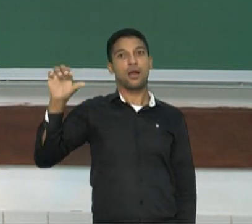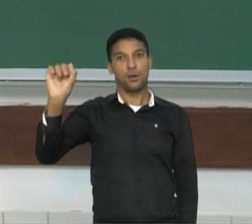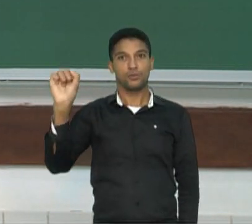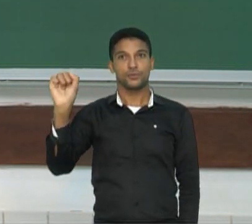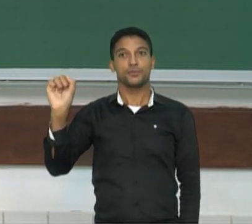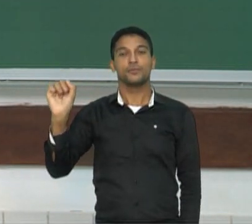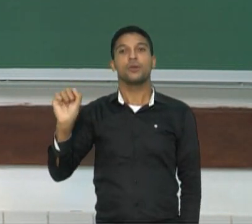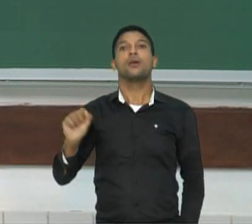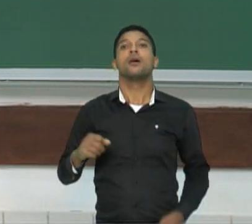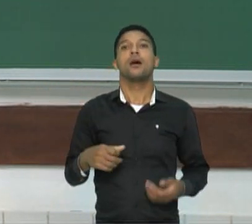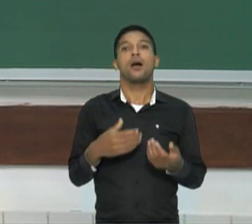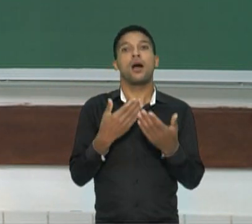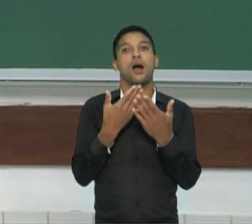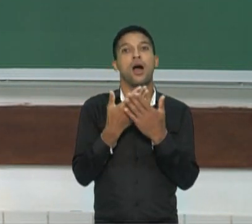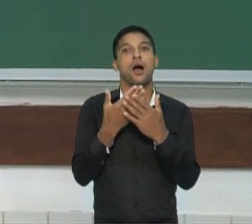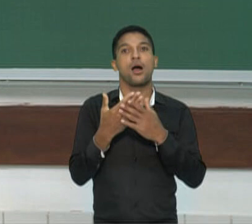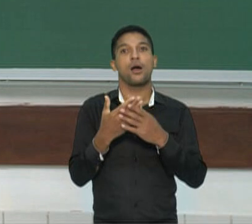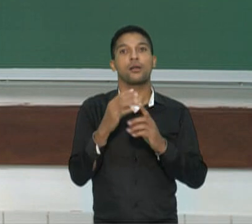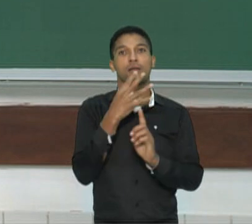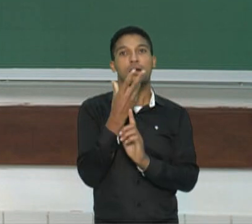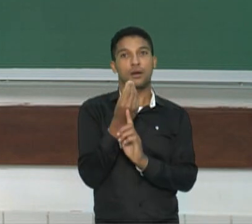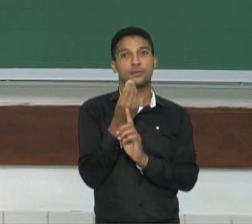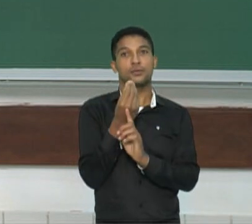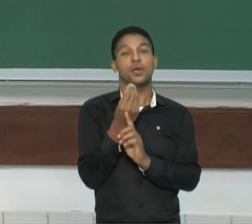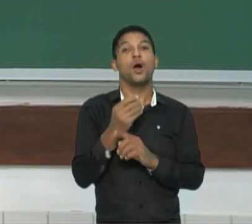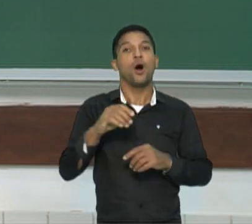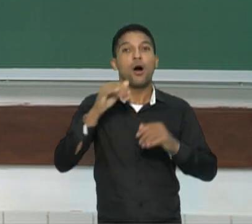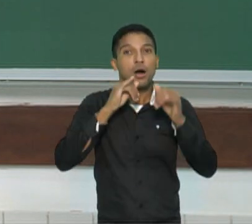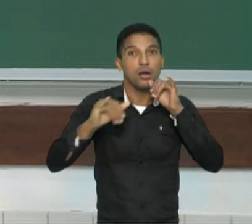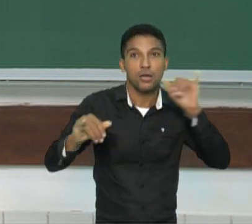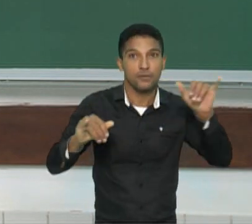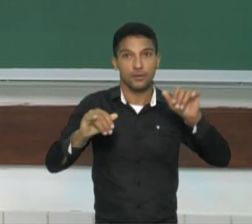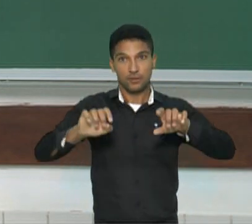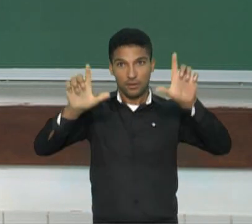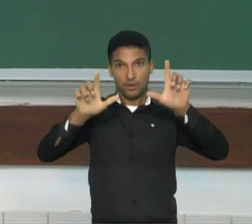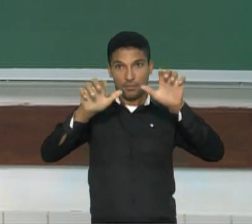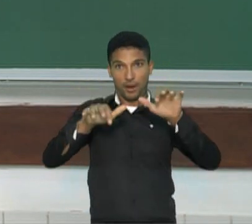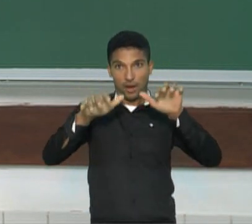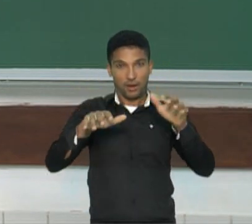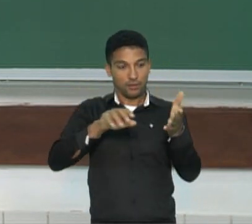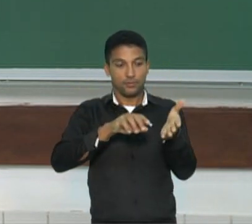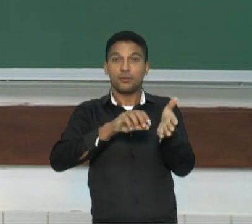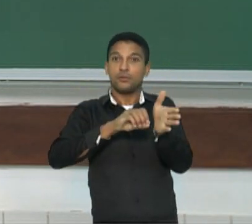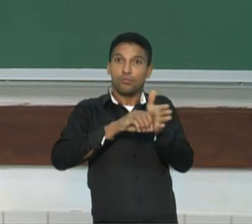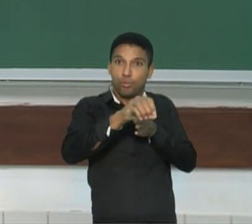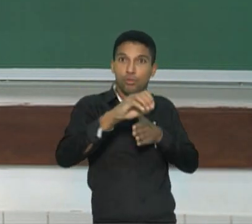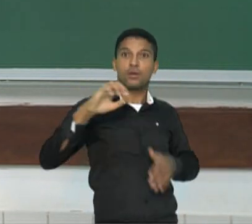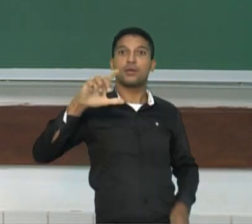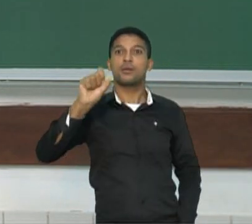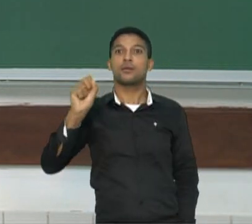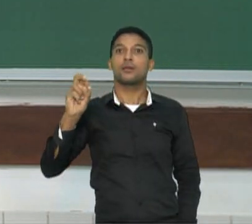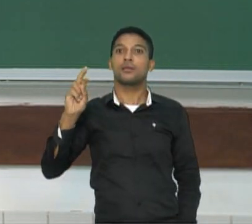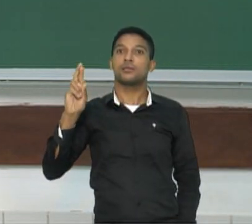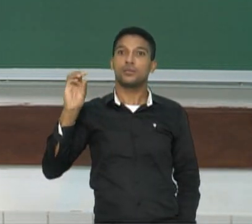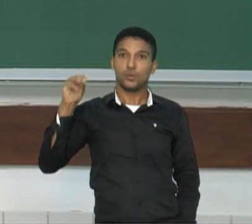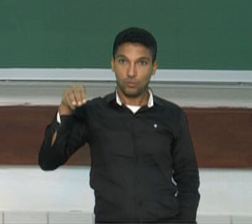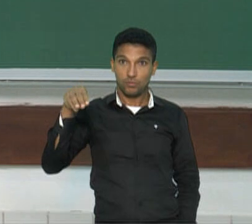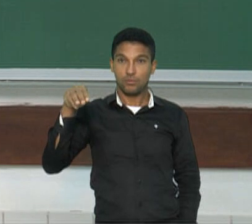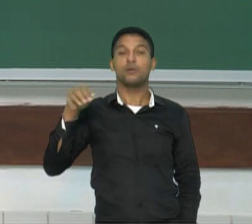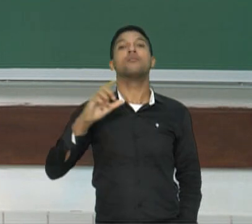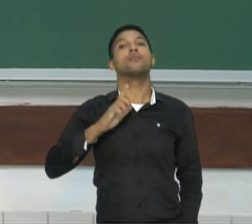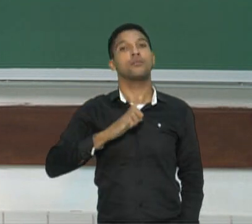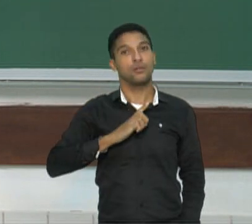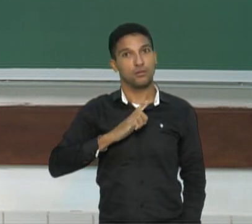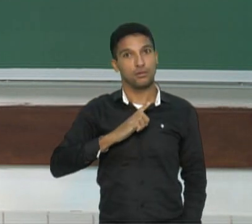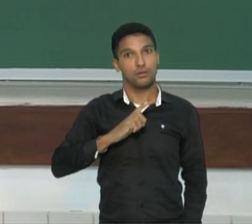vocês de fazerem lá as atividades do Classroom, né? Não esquecerem, porque também conta como presença. Tá? E hoje, lembra que a gente falou aula